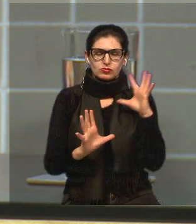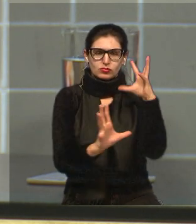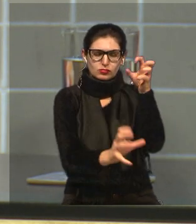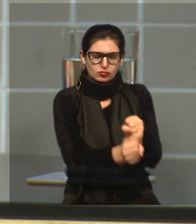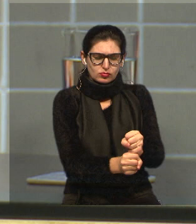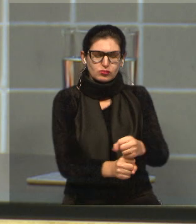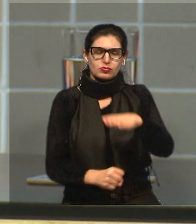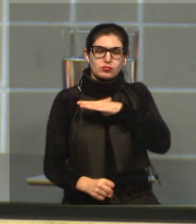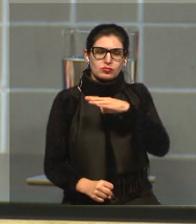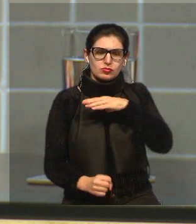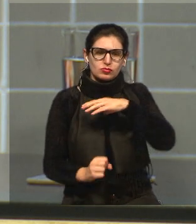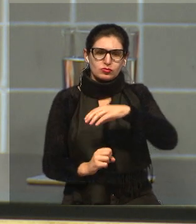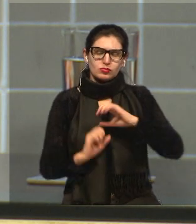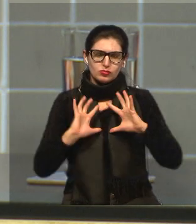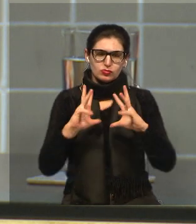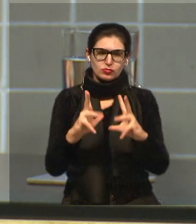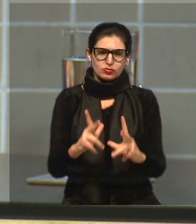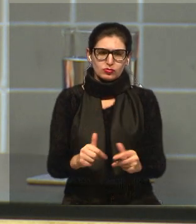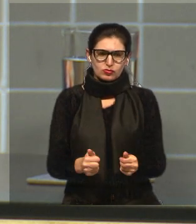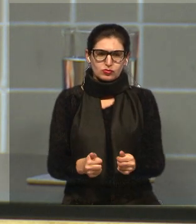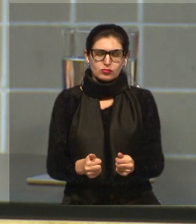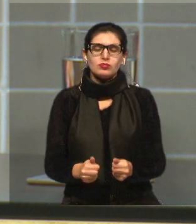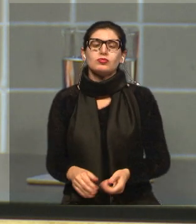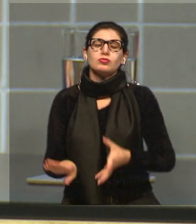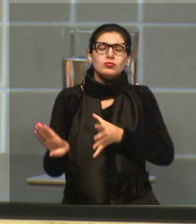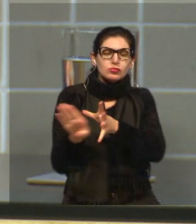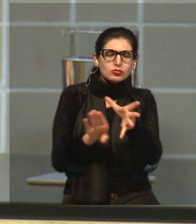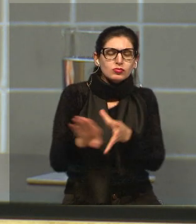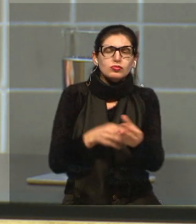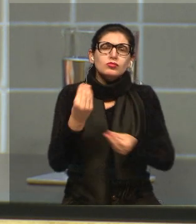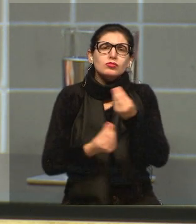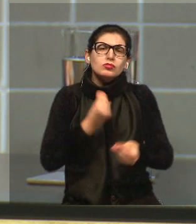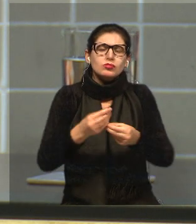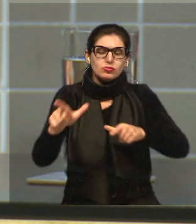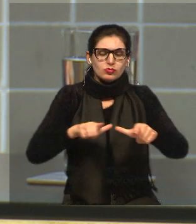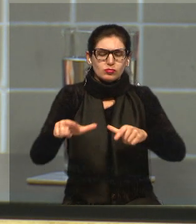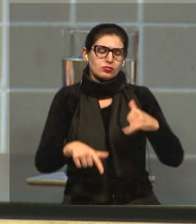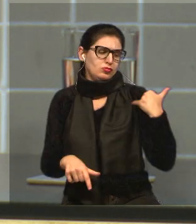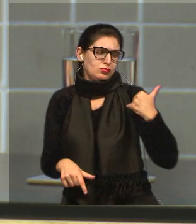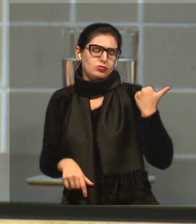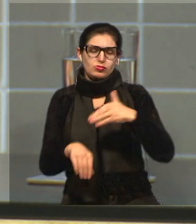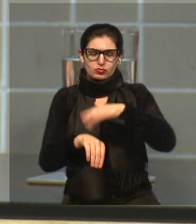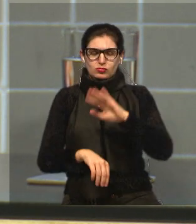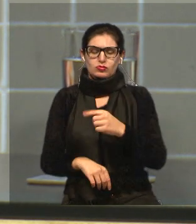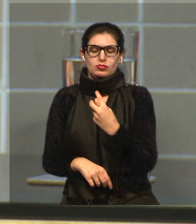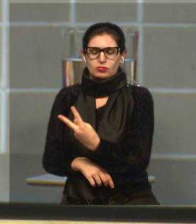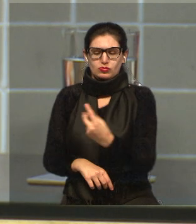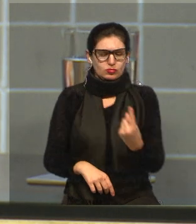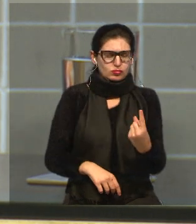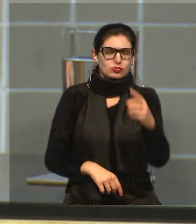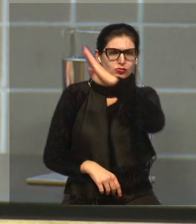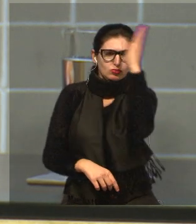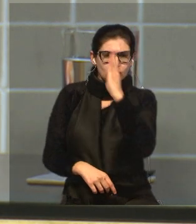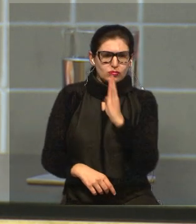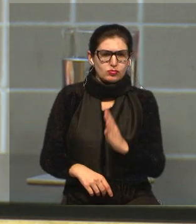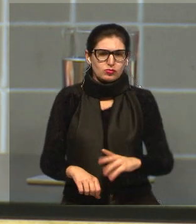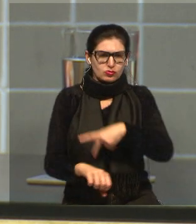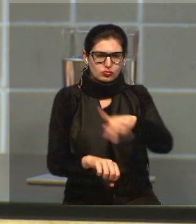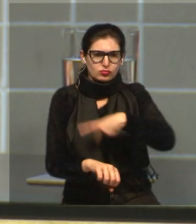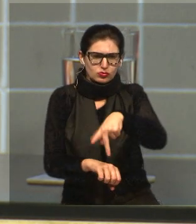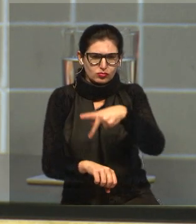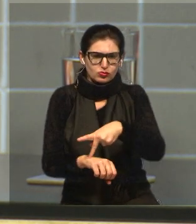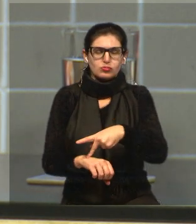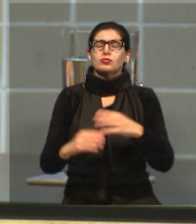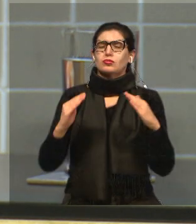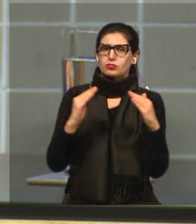cidade. Para ingressar no Conselho, é necessário ser maior de 21 anos, ser brasileiro, residente